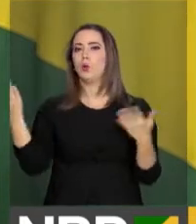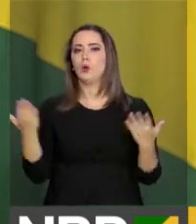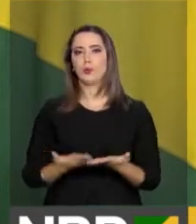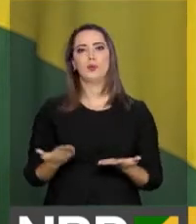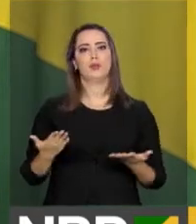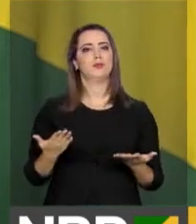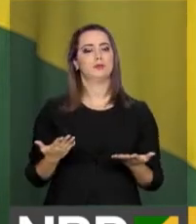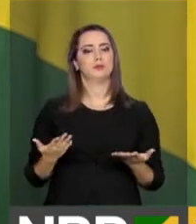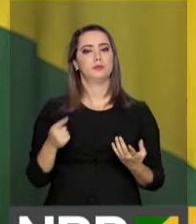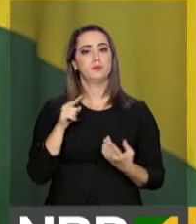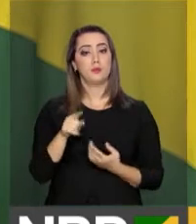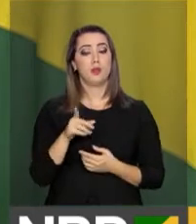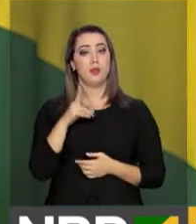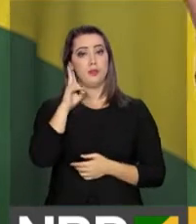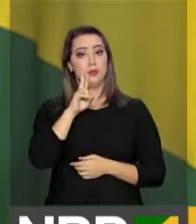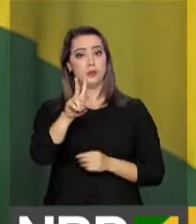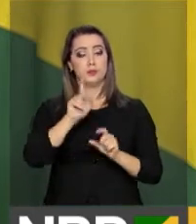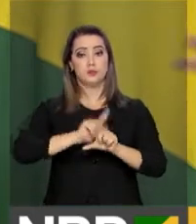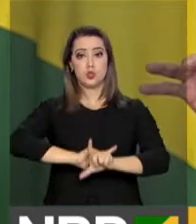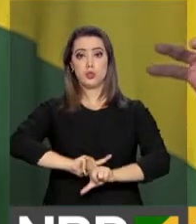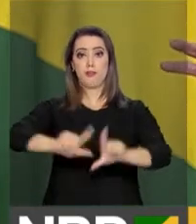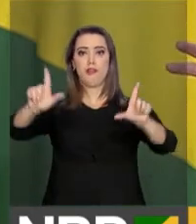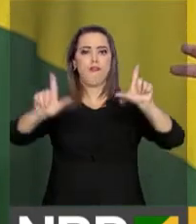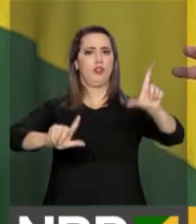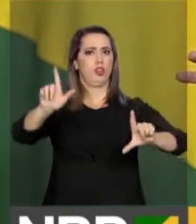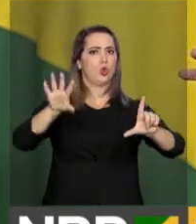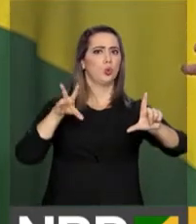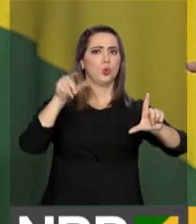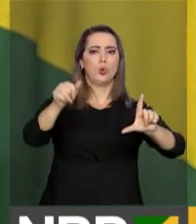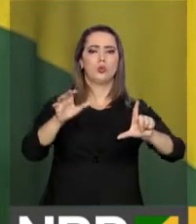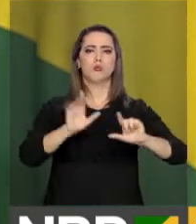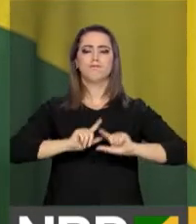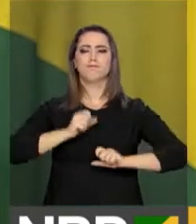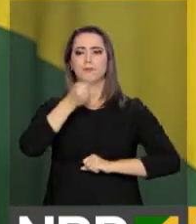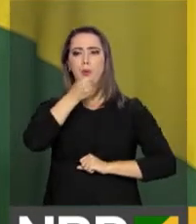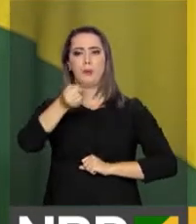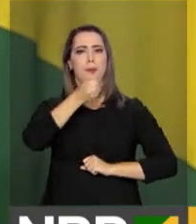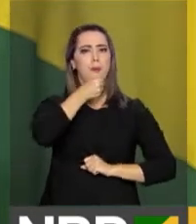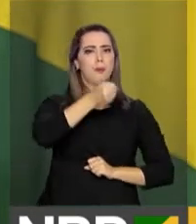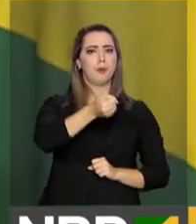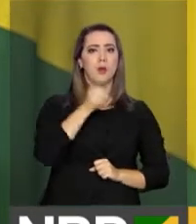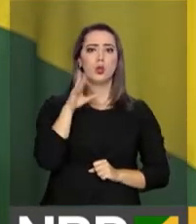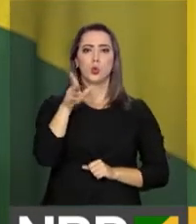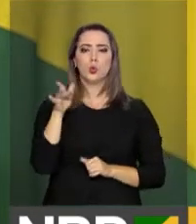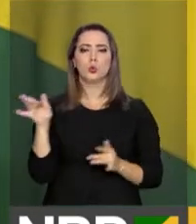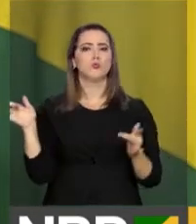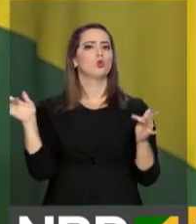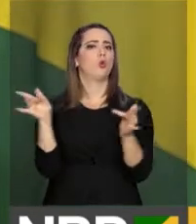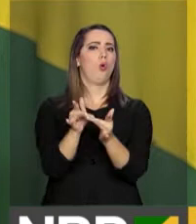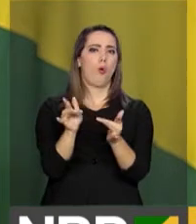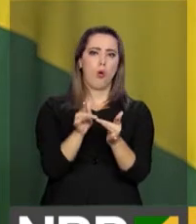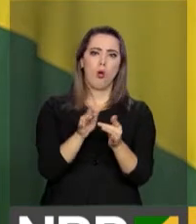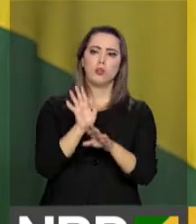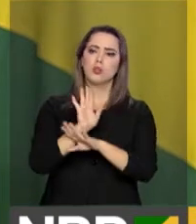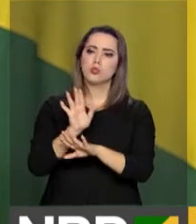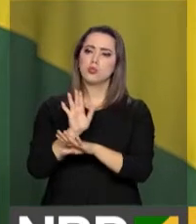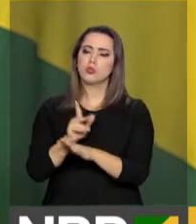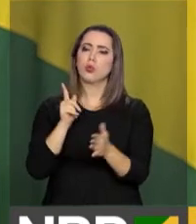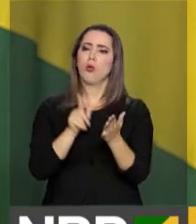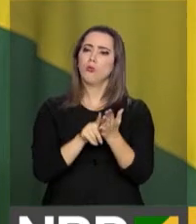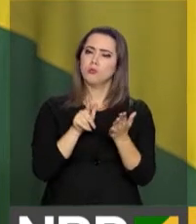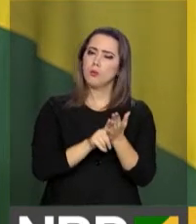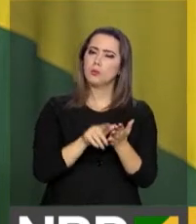perceber que a imprensa toda brasileira sem exceção está apoiando apoiando com editoriais por